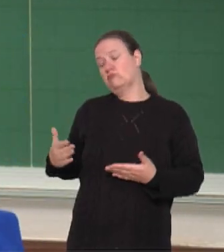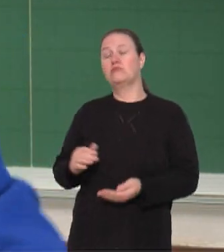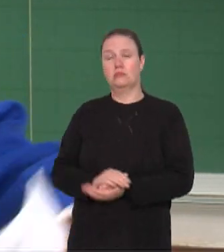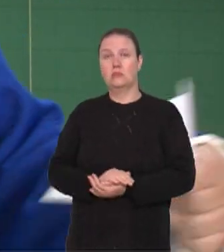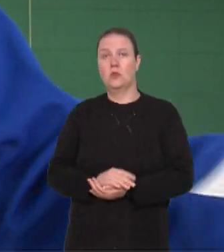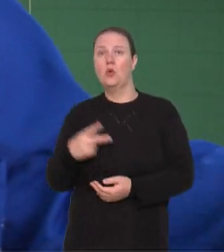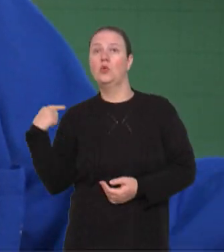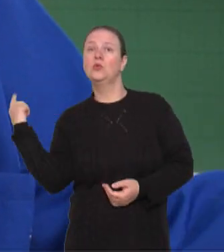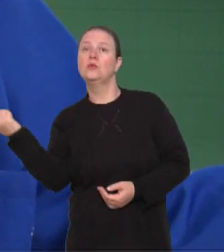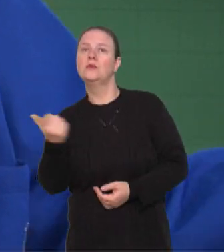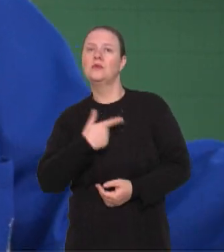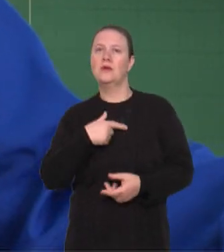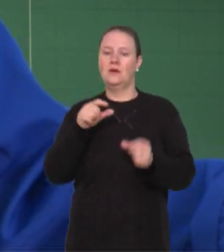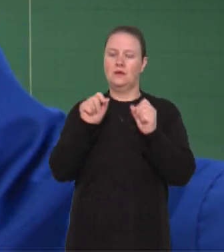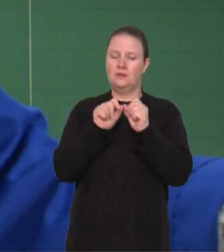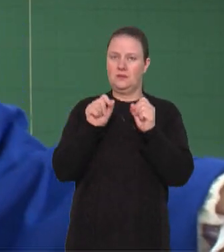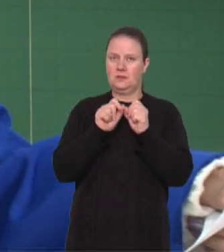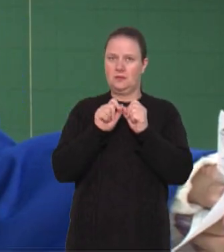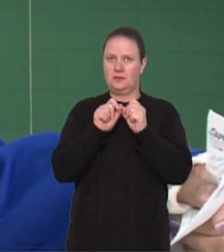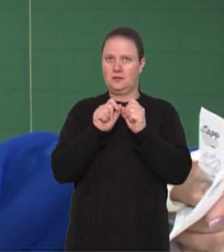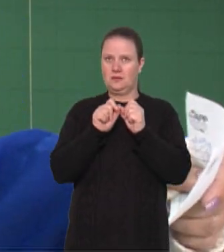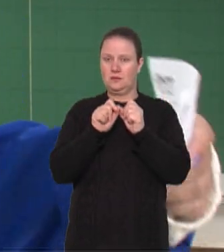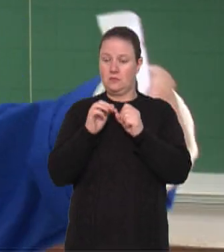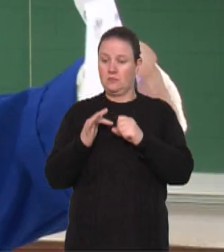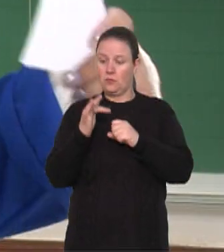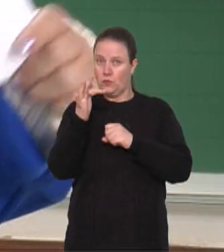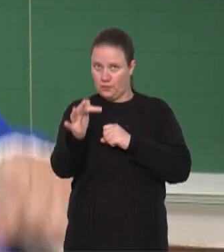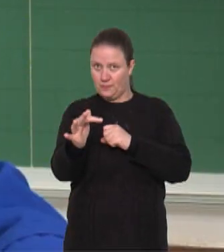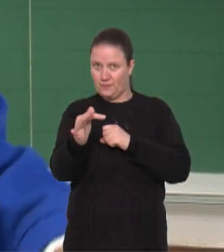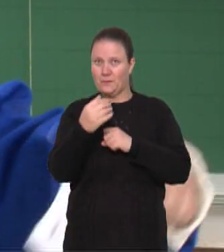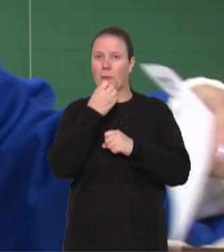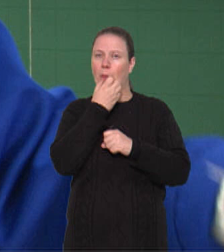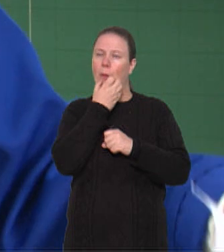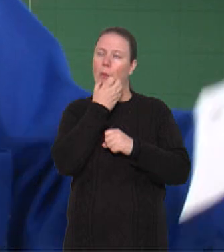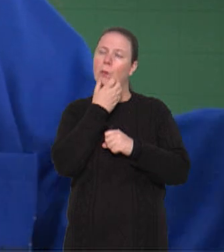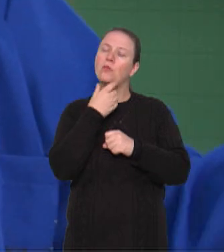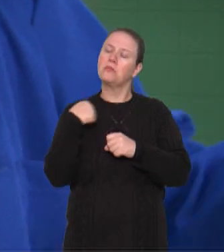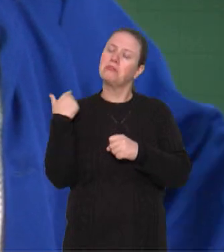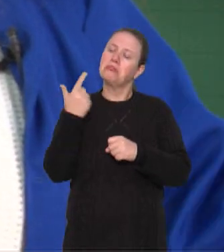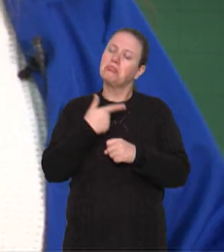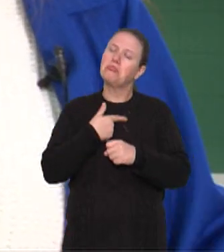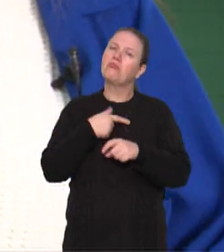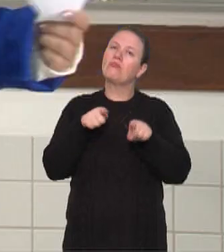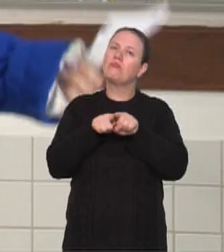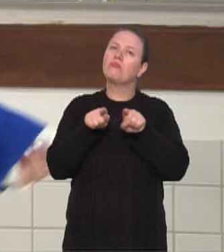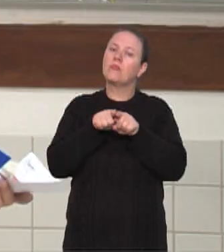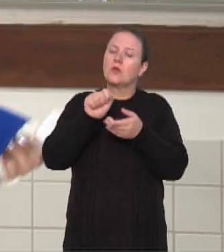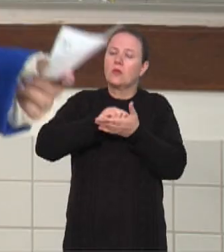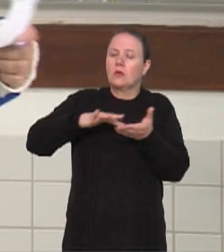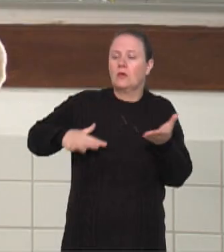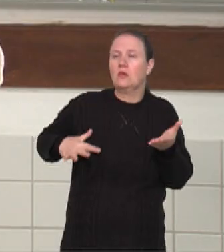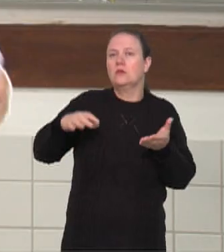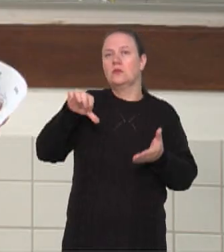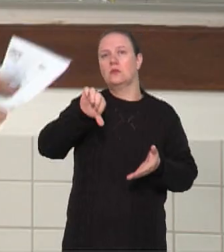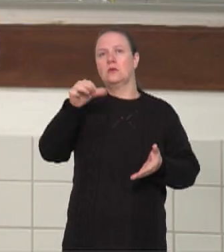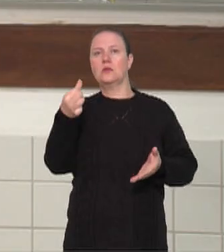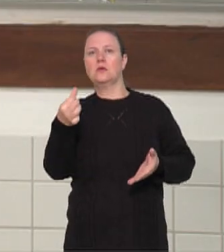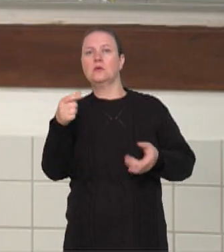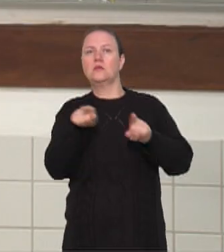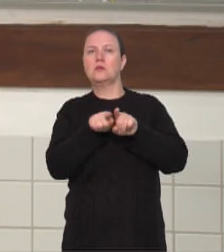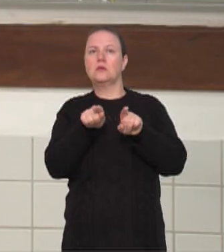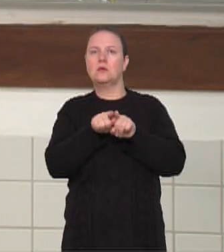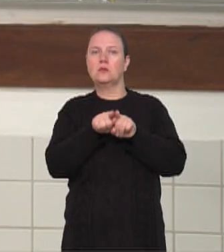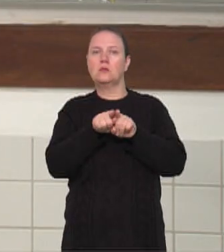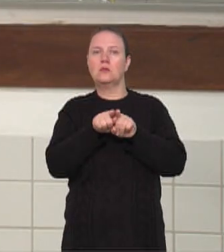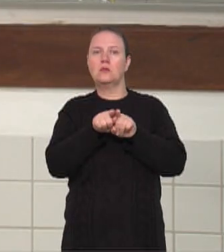nós fazermos, se é uma ação que ainda vai acontecer no futuro, Ela disse para nós fazermos o exercício 2 da página 96, fiz